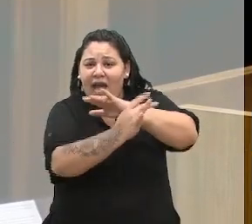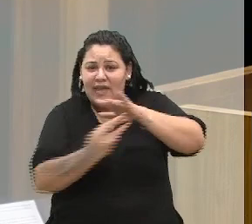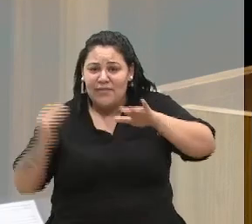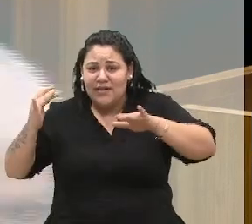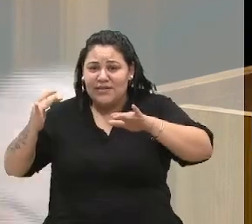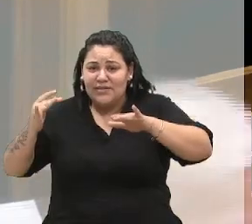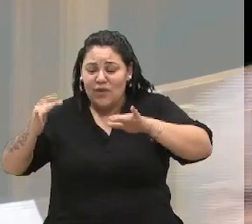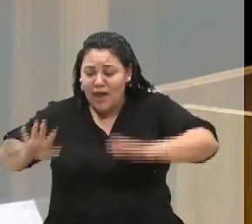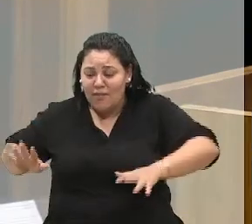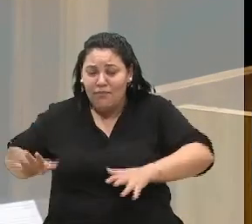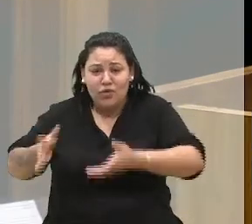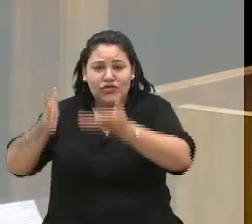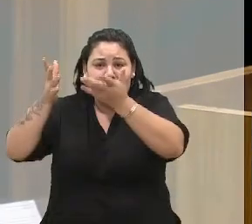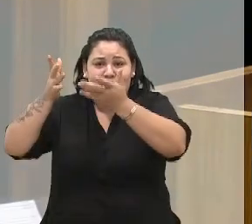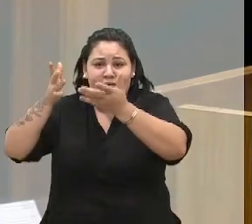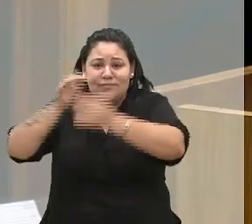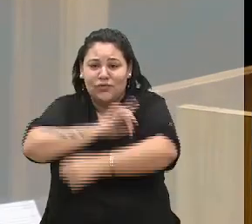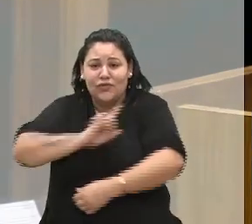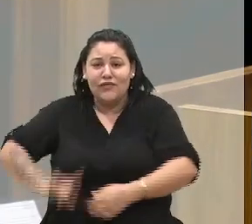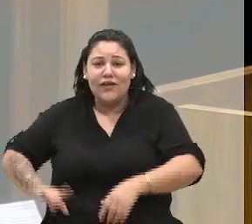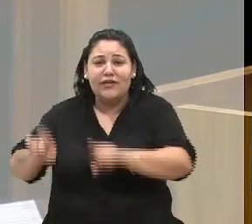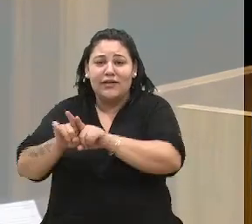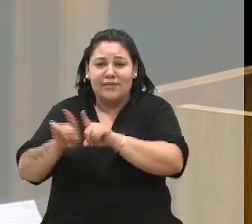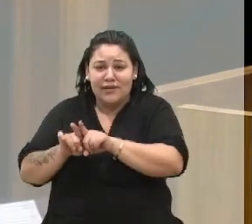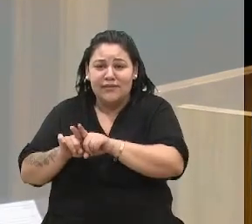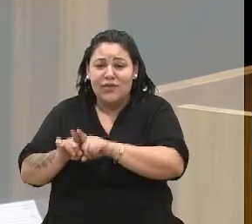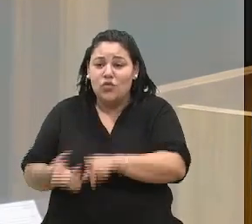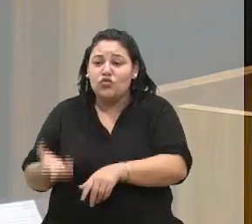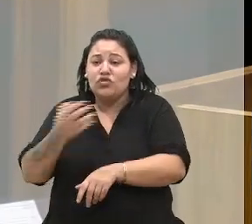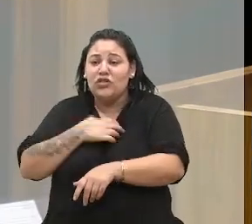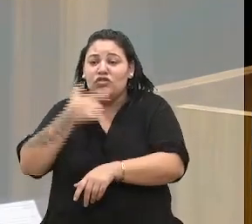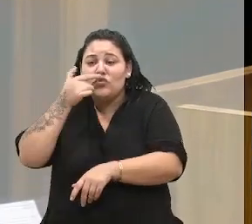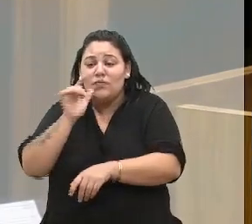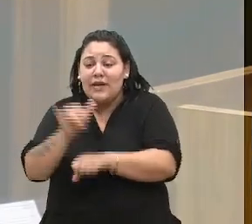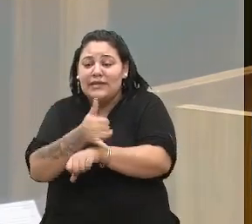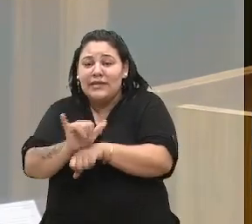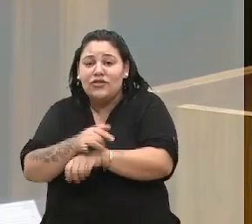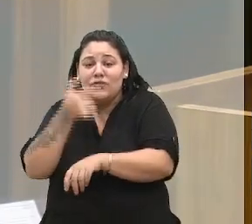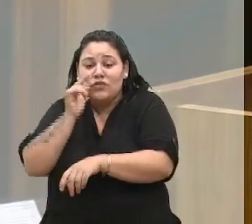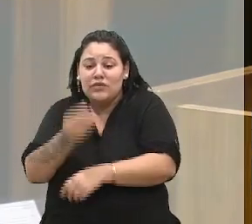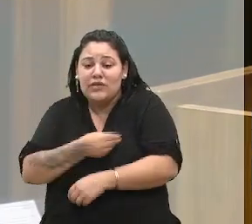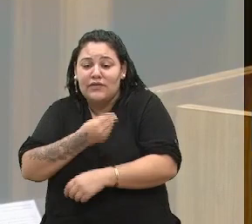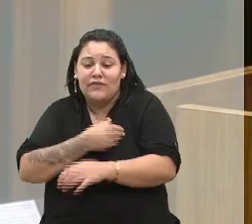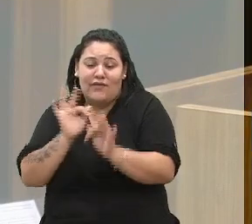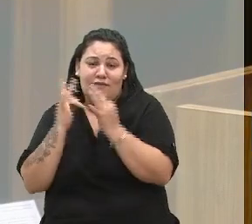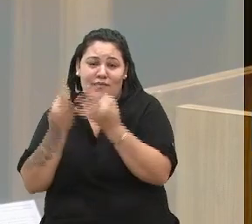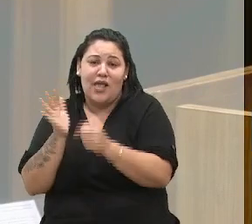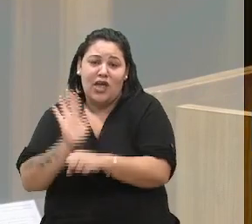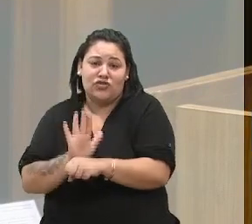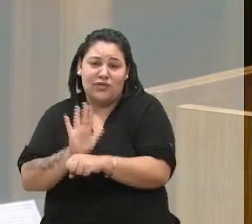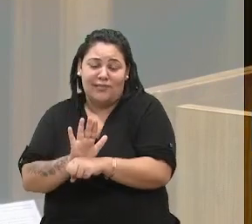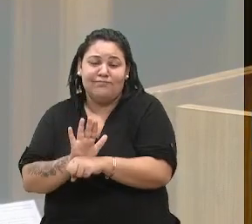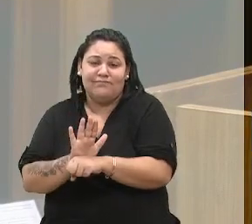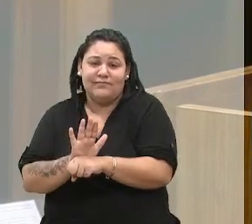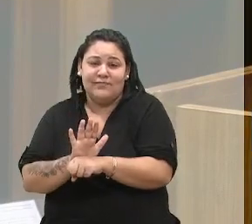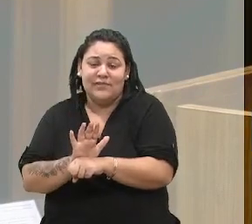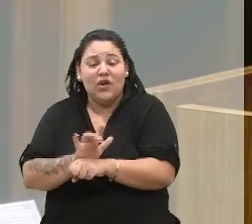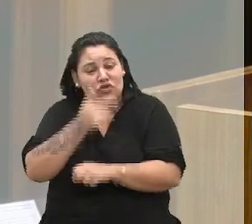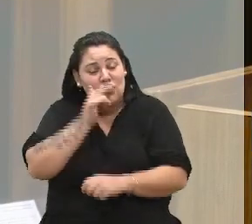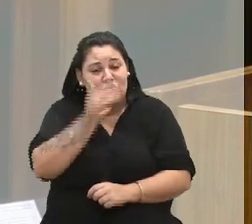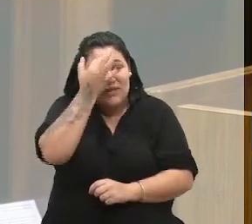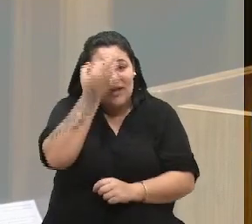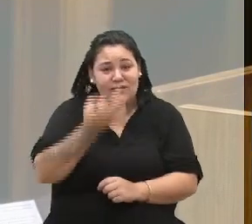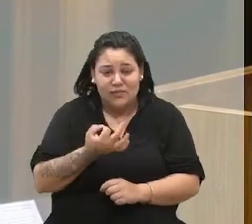governo, mas também uma solução de sobrevivência para as famílias. Assim é possível entender